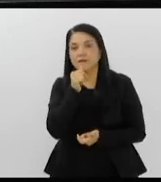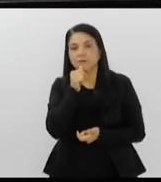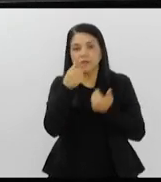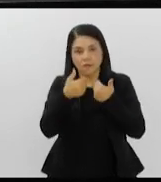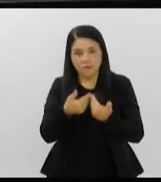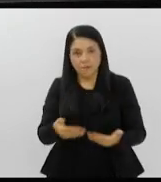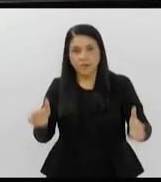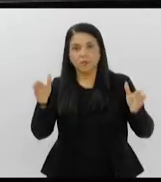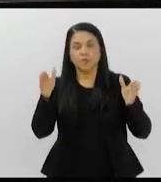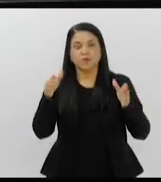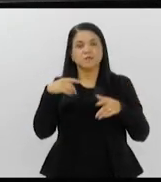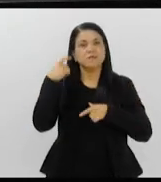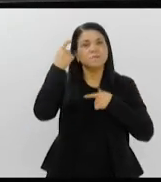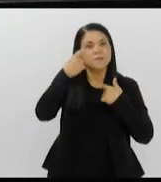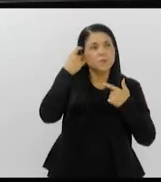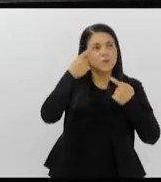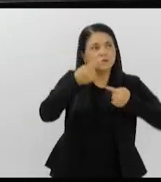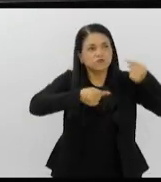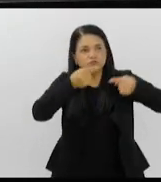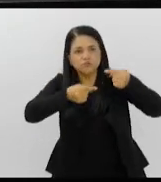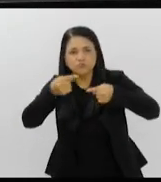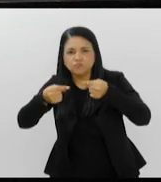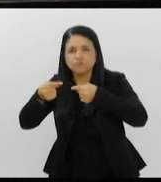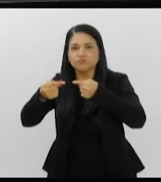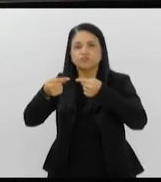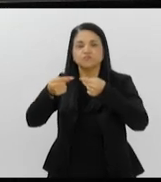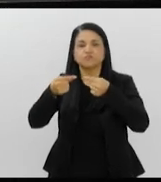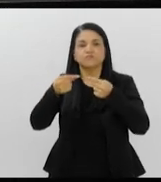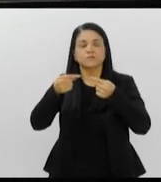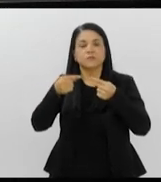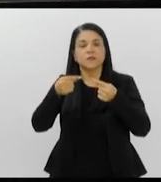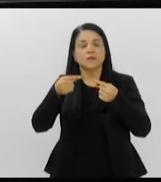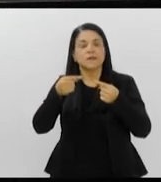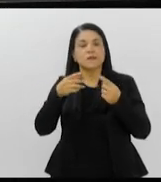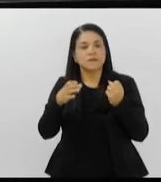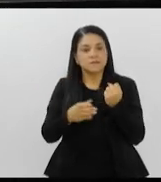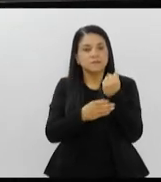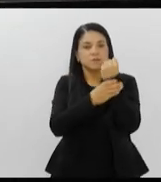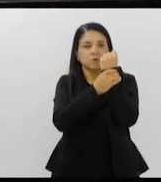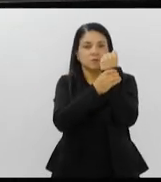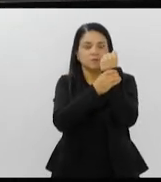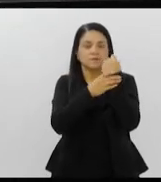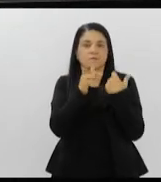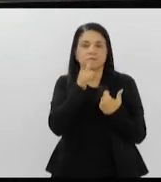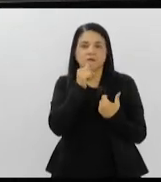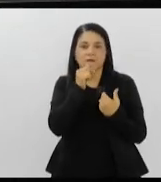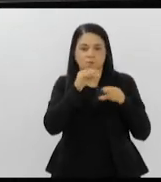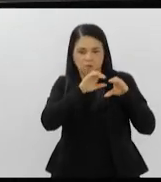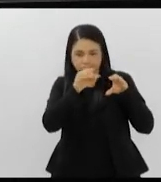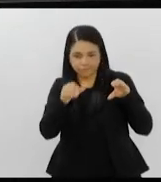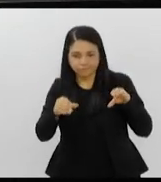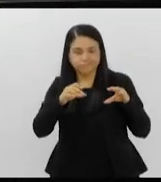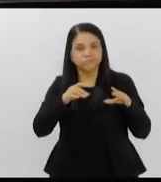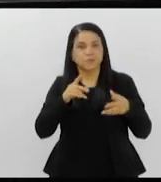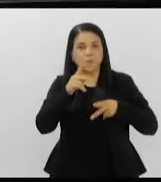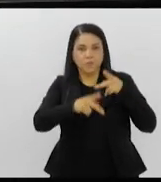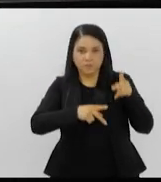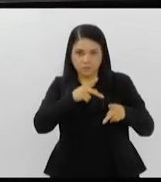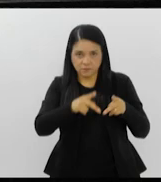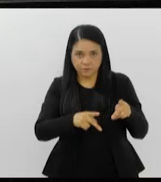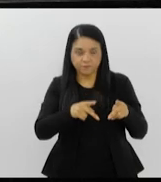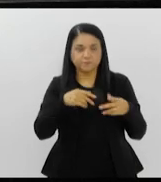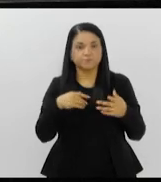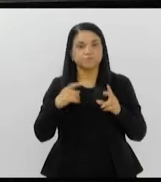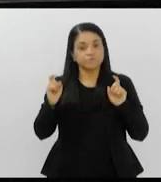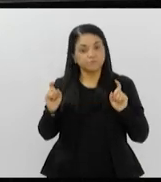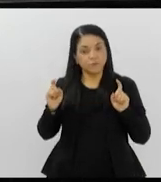abertura também das preocupações em relação à segurança hídrica de diversas populações. O nosso mandato, a